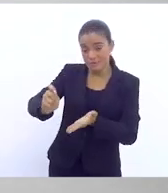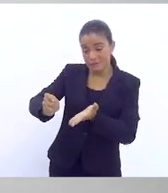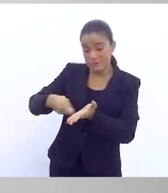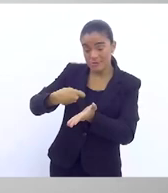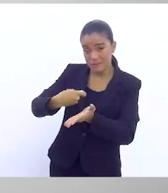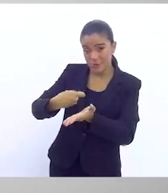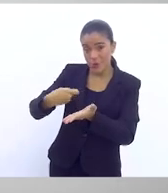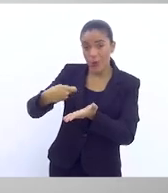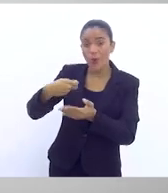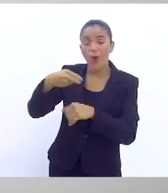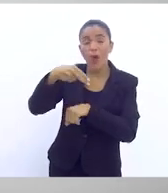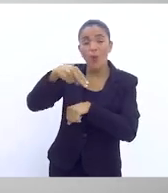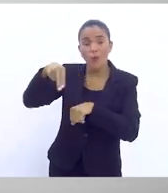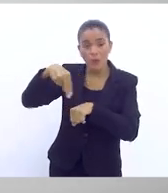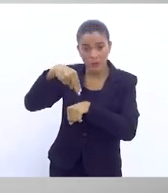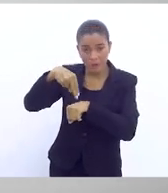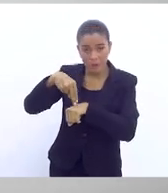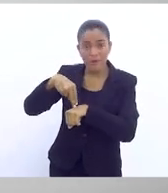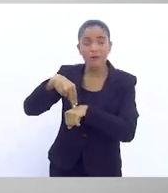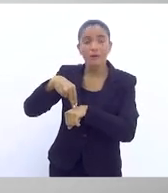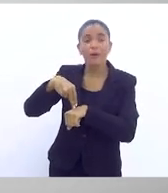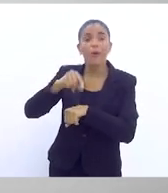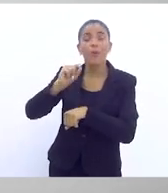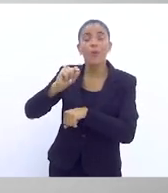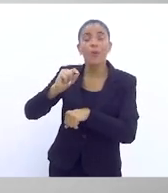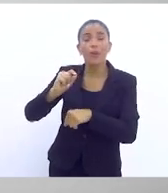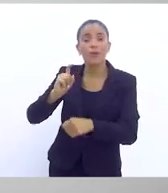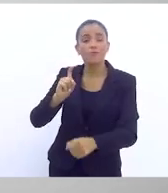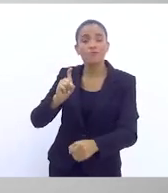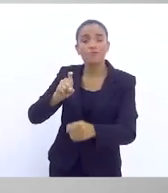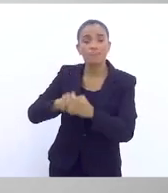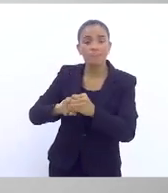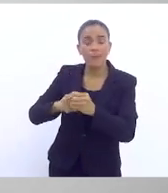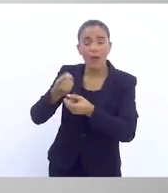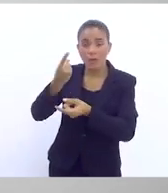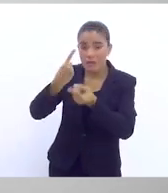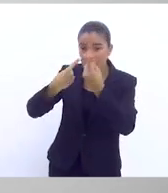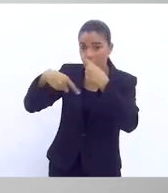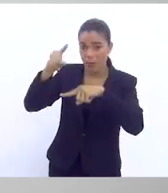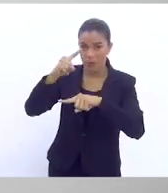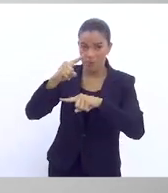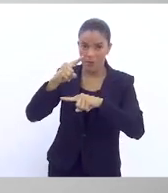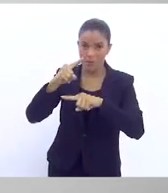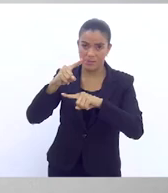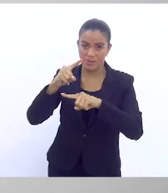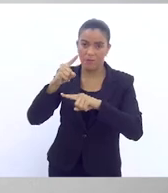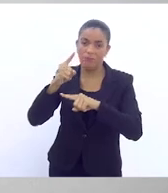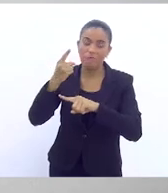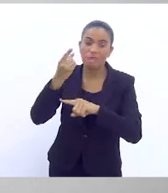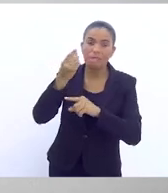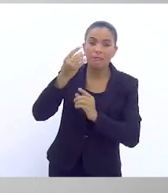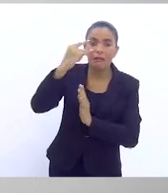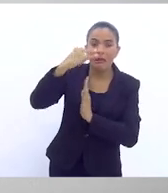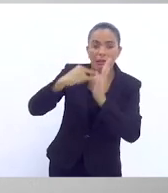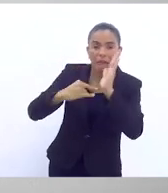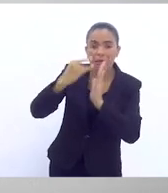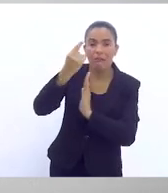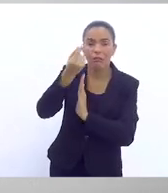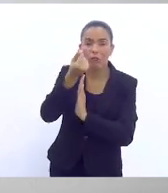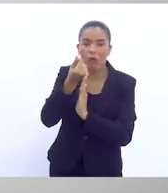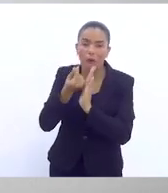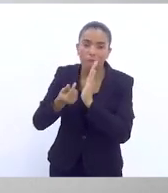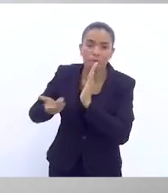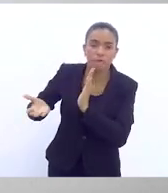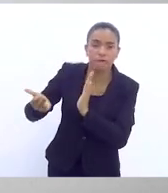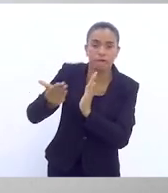com a união a sua adesão ao regime de recuperação fiscal que perdurou